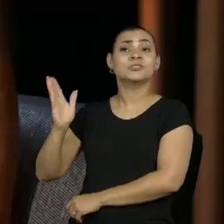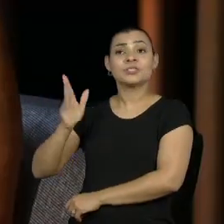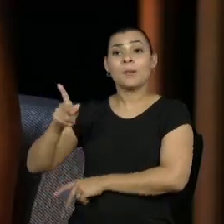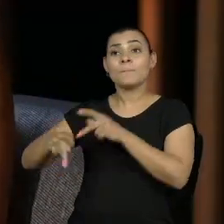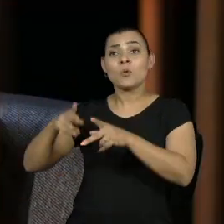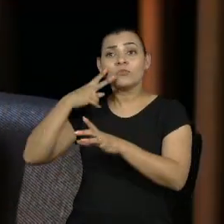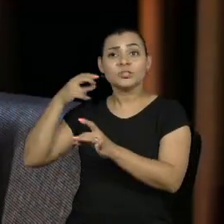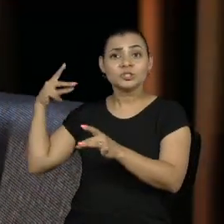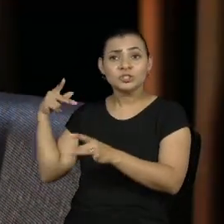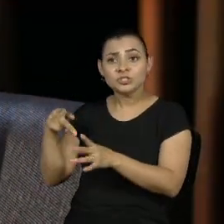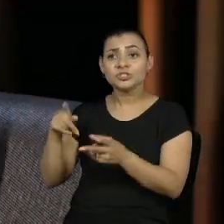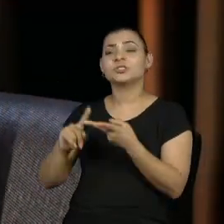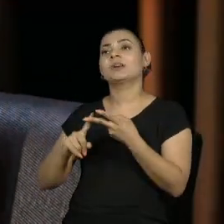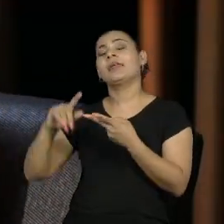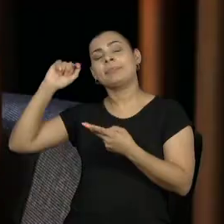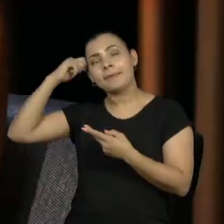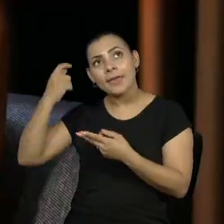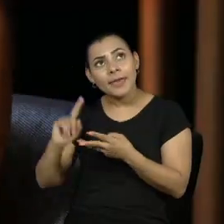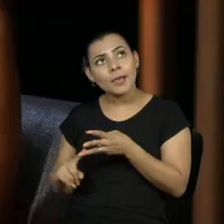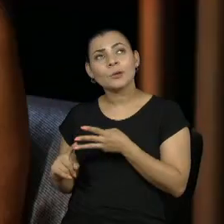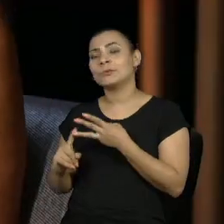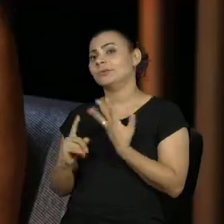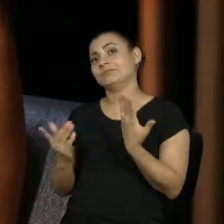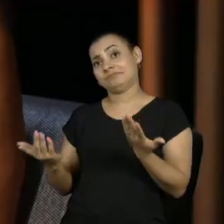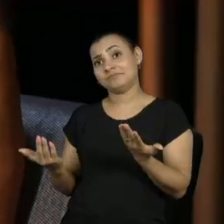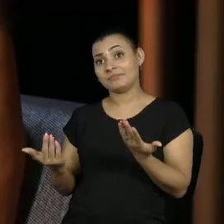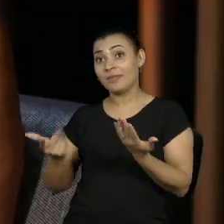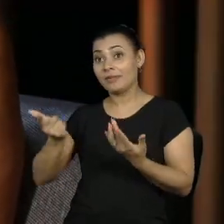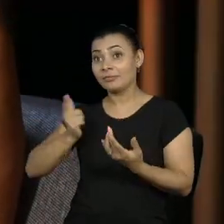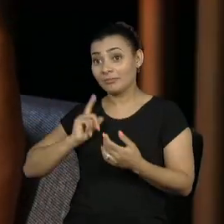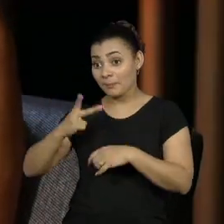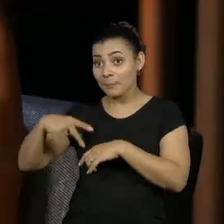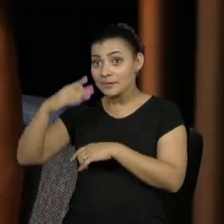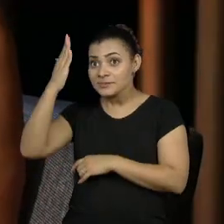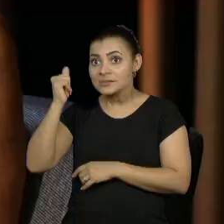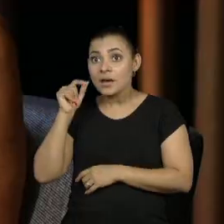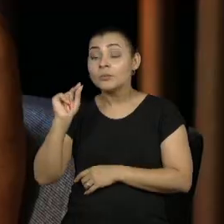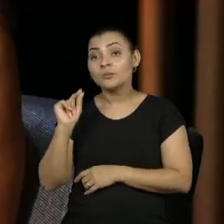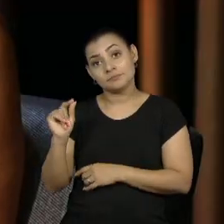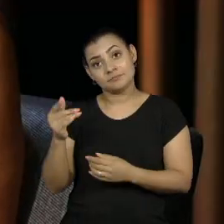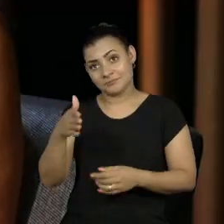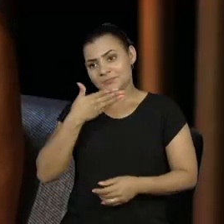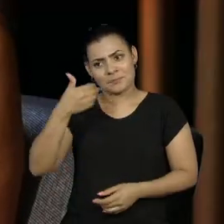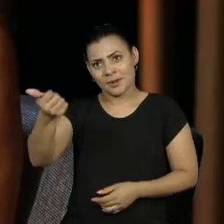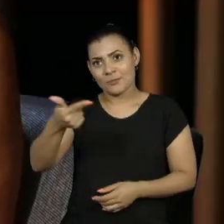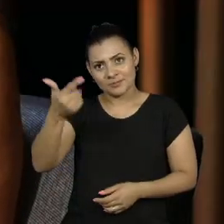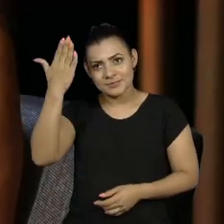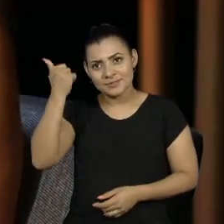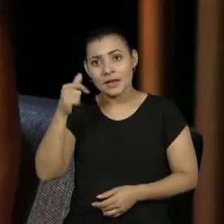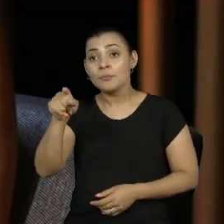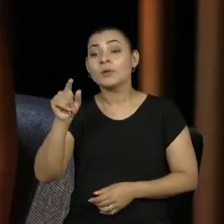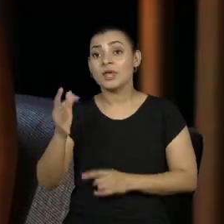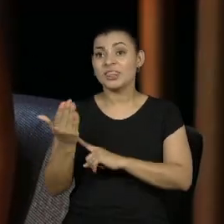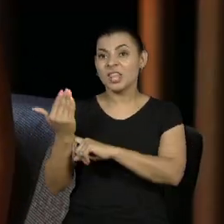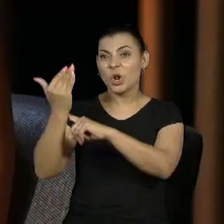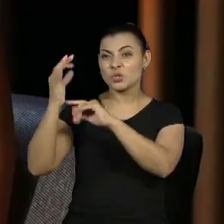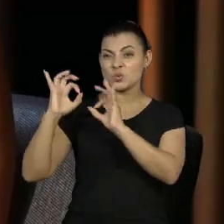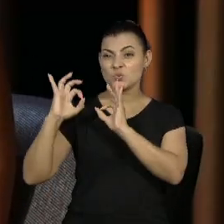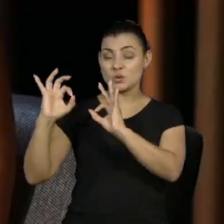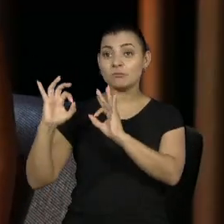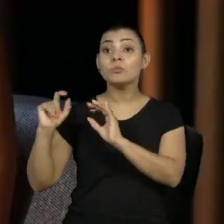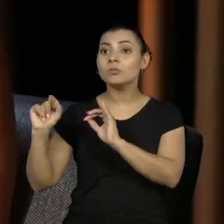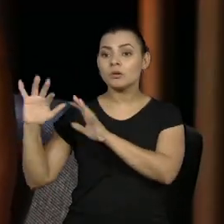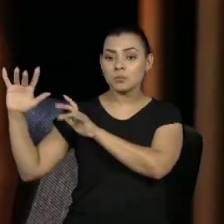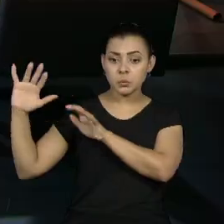uma população indígena uma população negra né e te amo eu falei isso você sabe melhor do que eu que alta tecnologia chega aqui